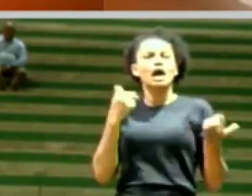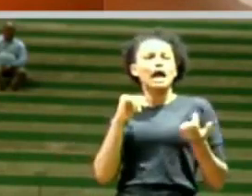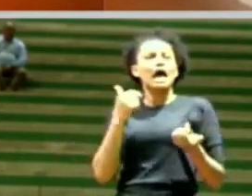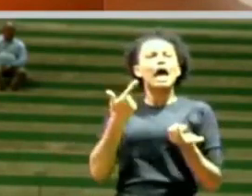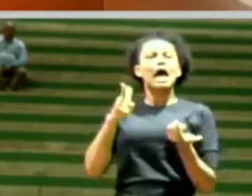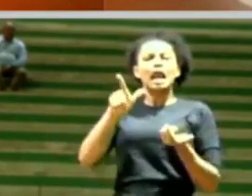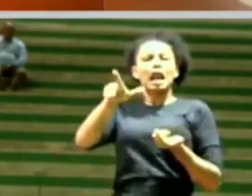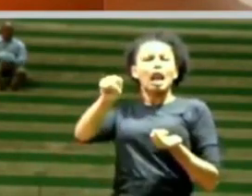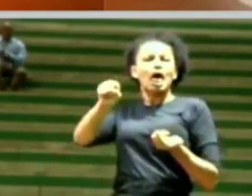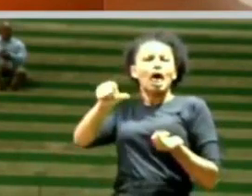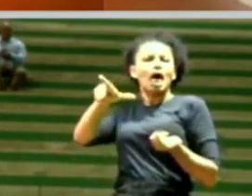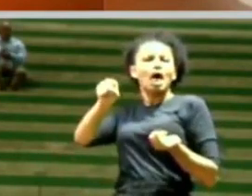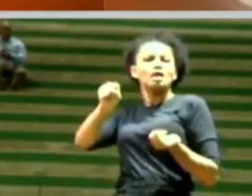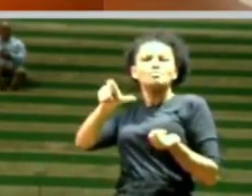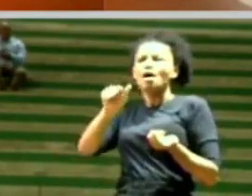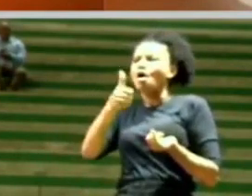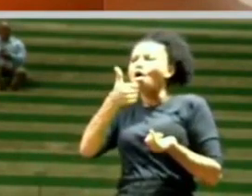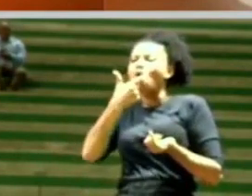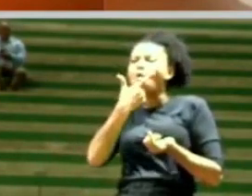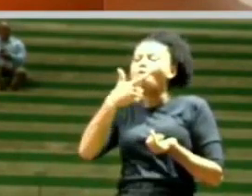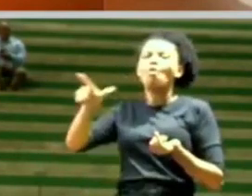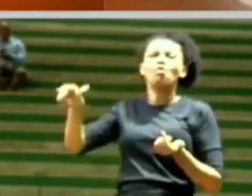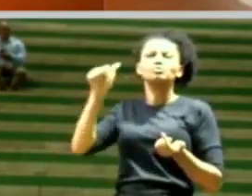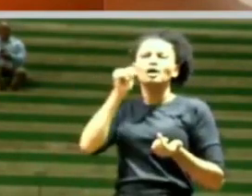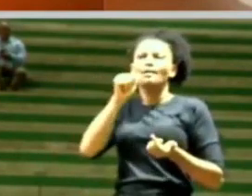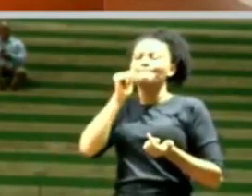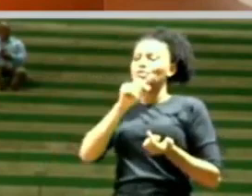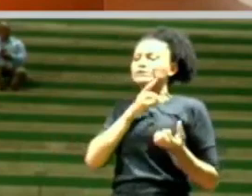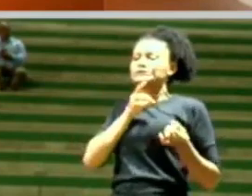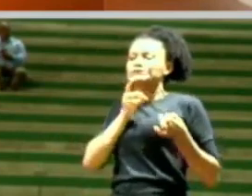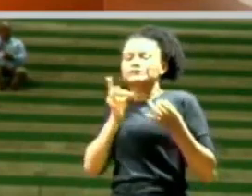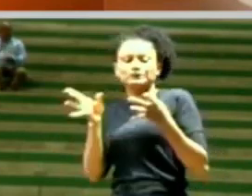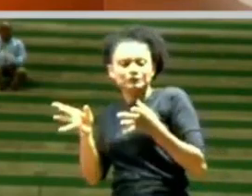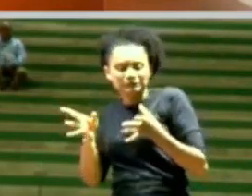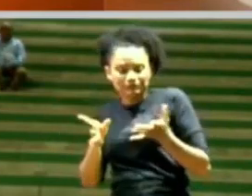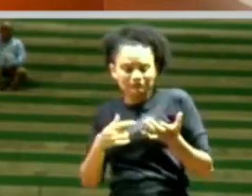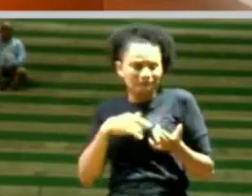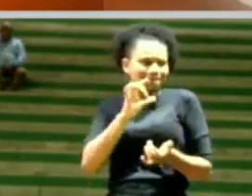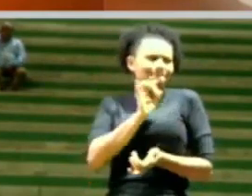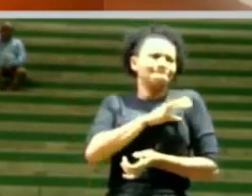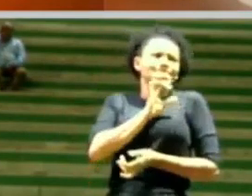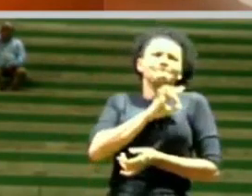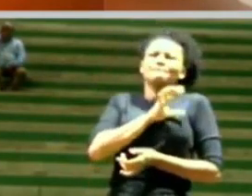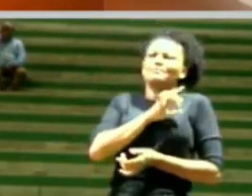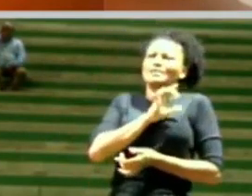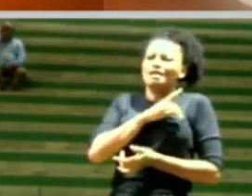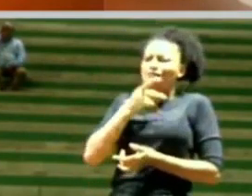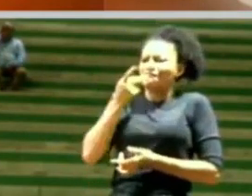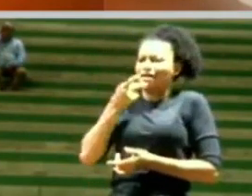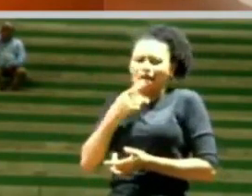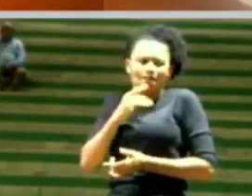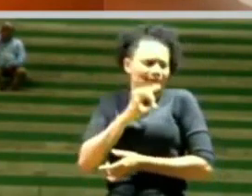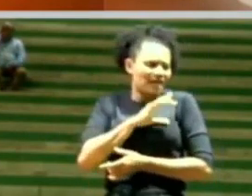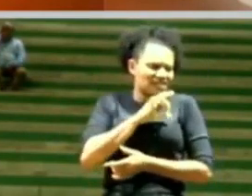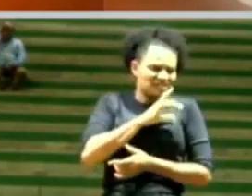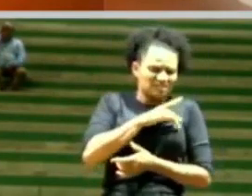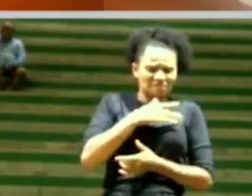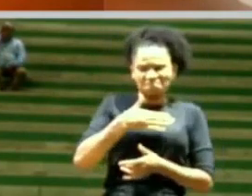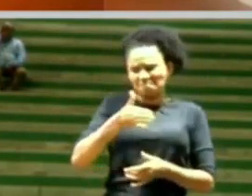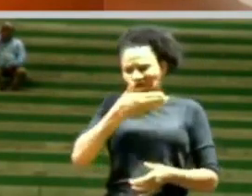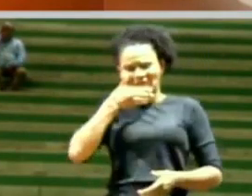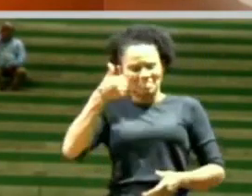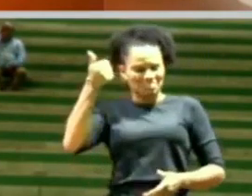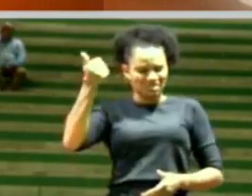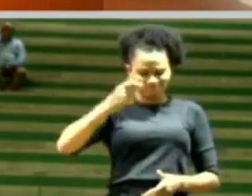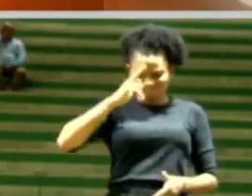outra garota. E ela não tem força de deixar, e estava com medo do que eu falaria. E ela disse que